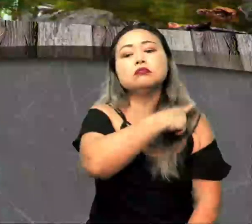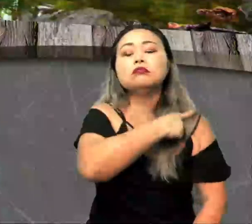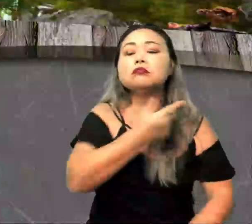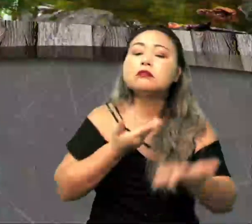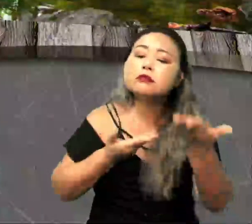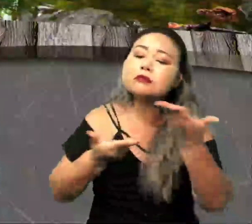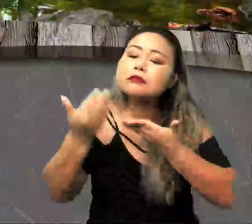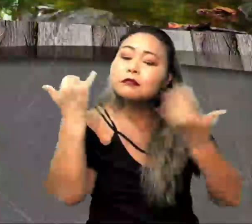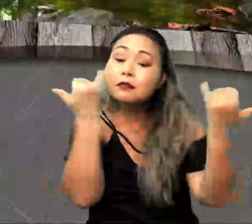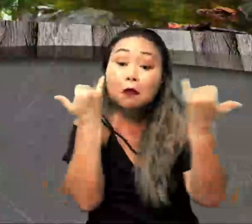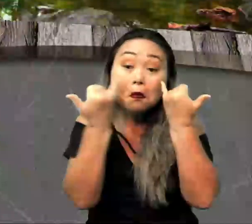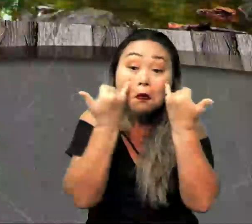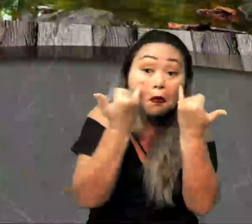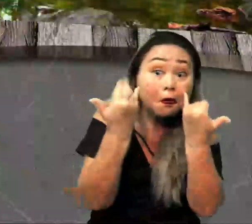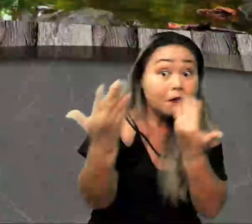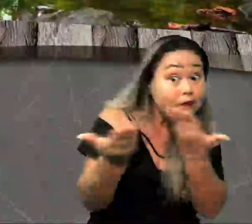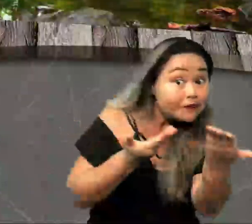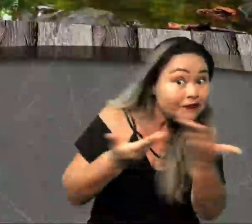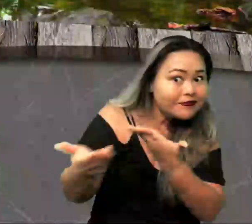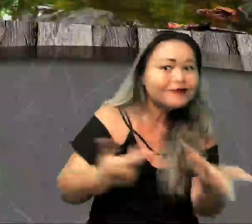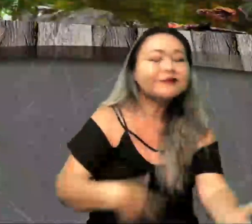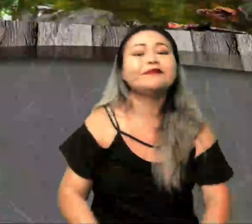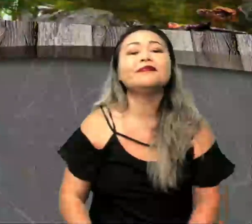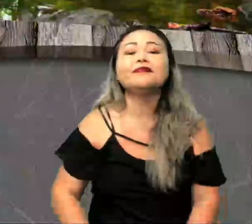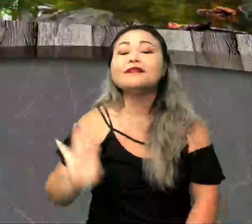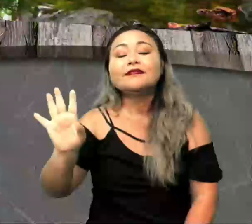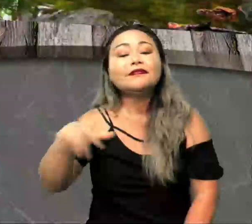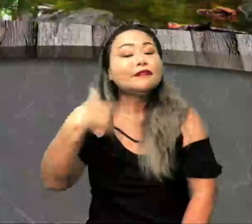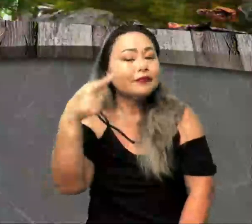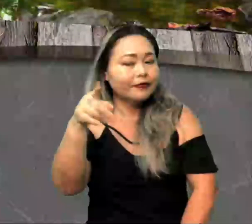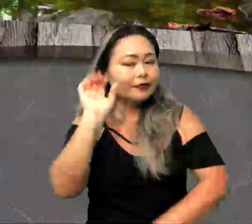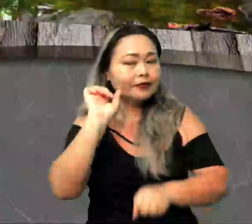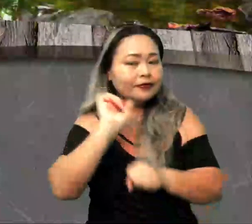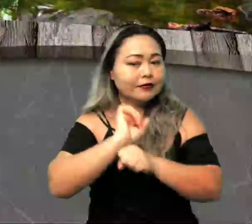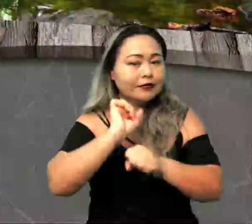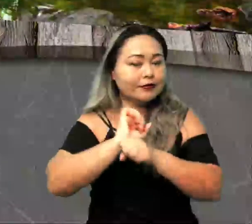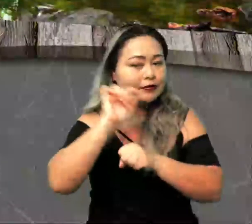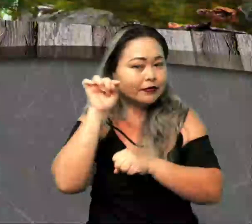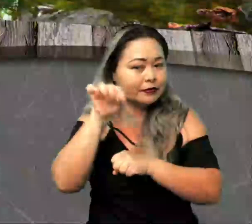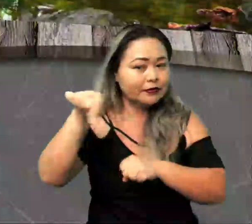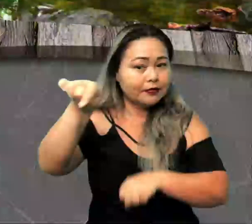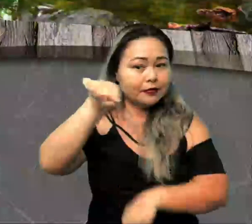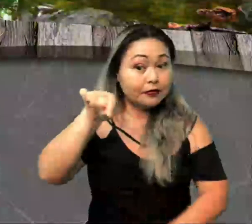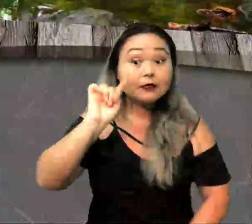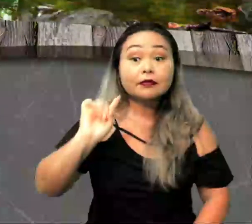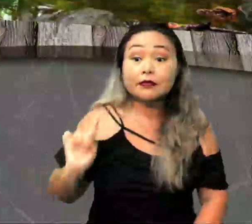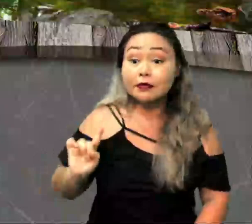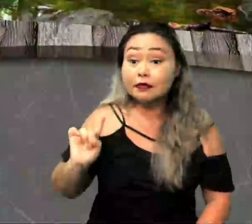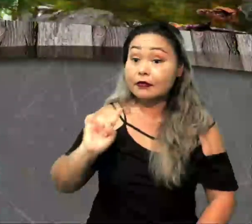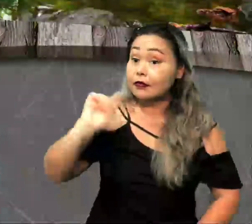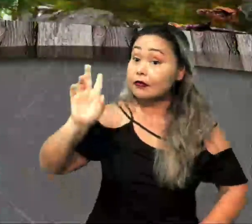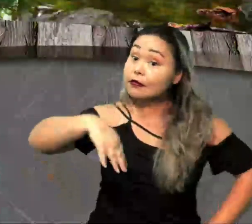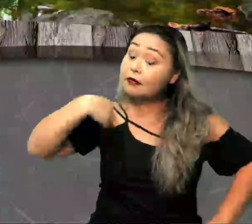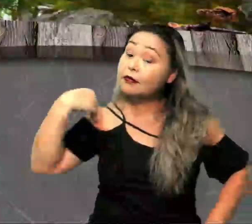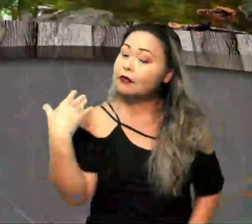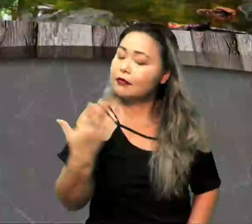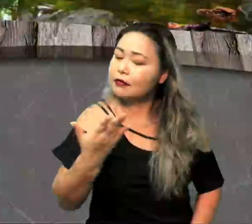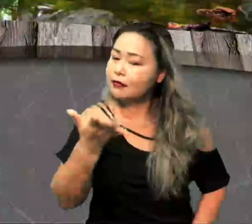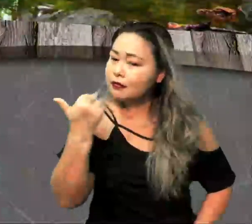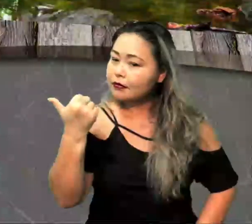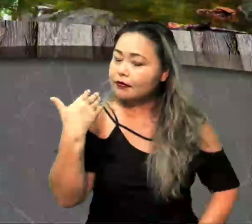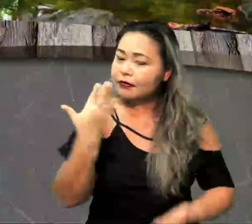essas informações, tá certo? E eu aguardo você, assim, no sentido de que nós vamos para a nossa